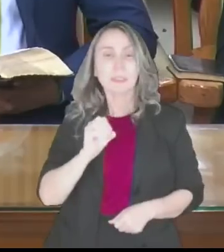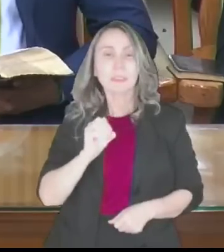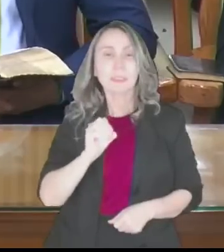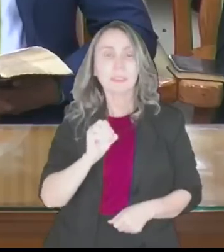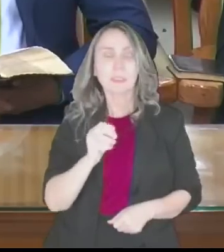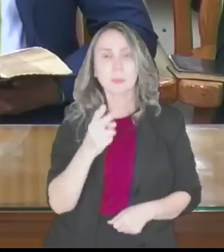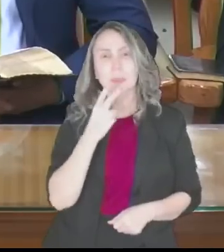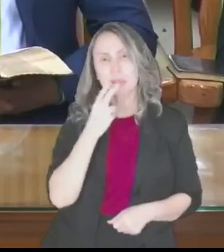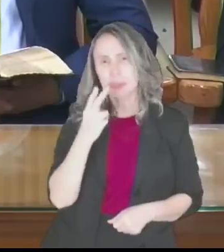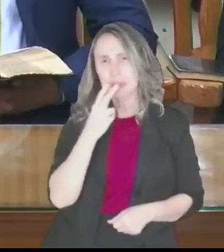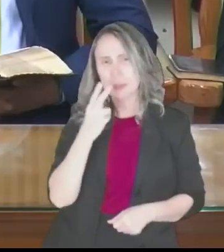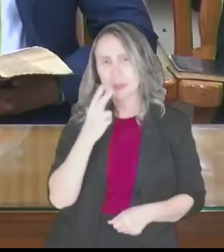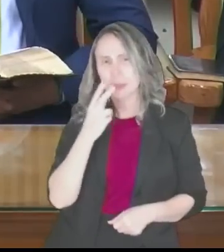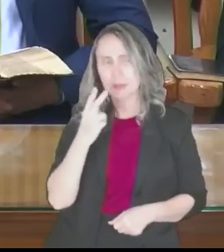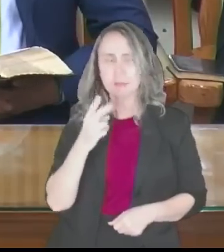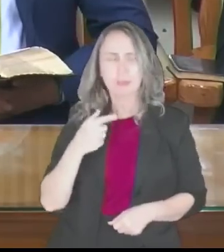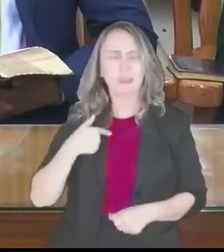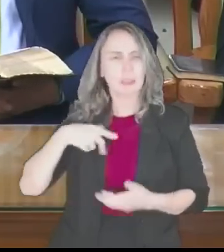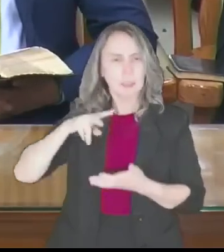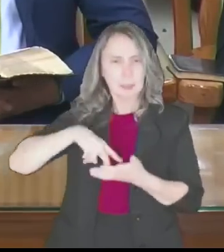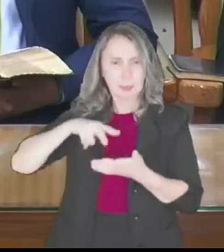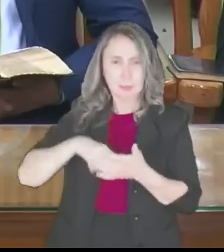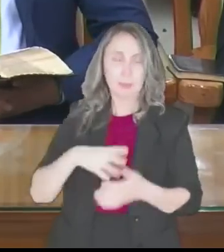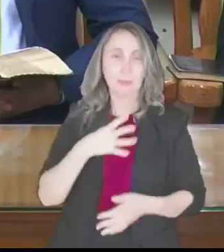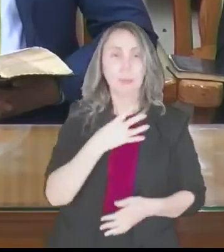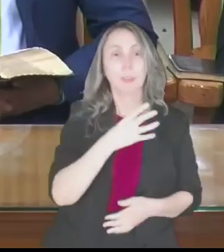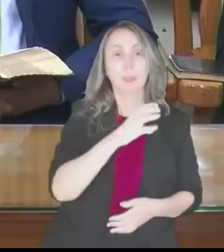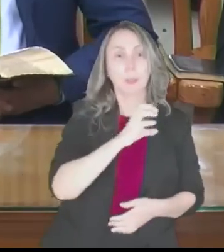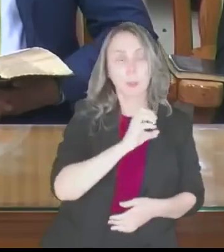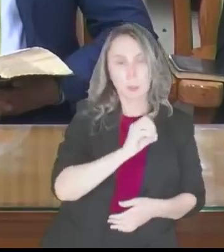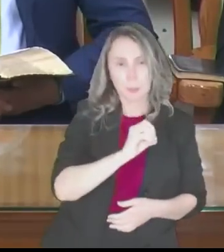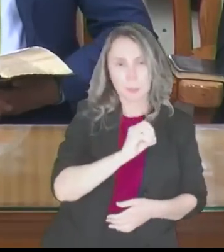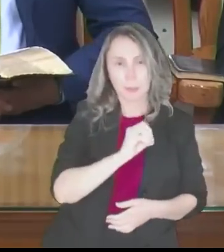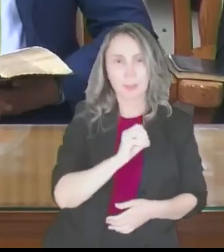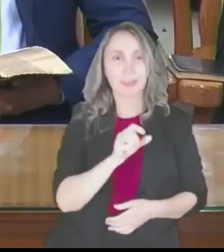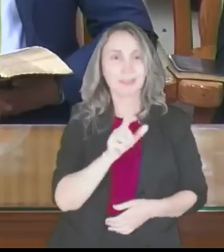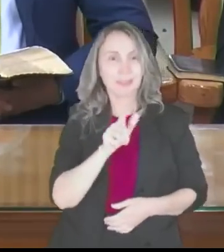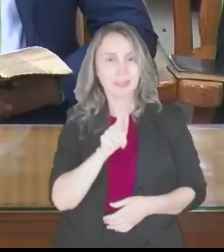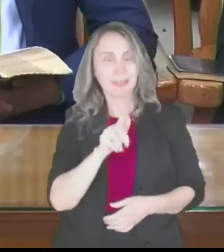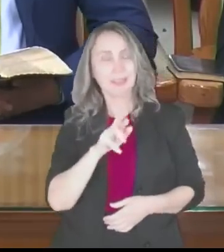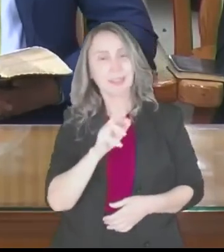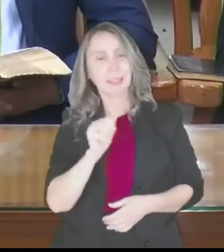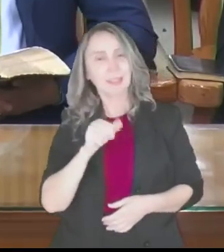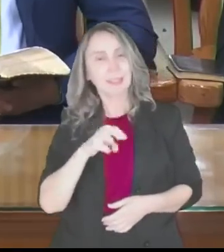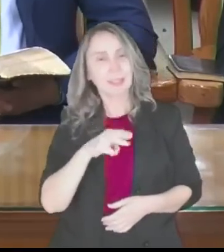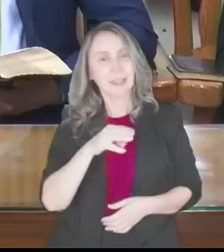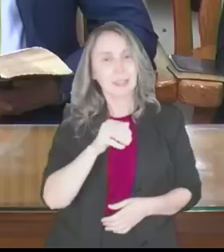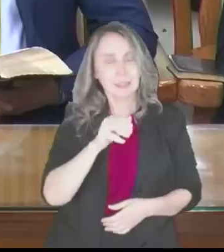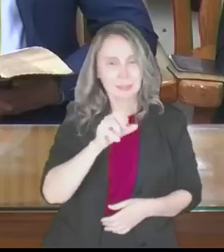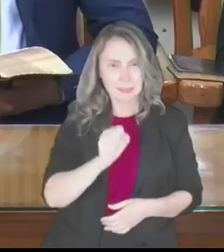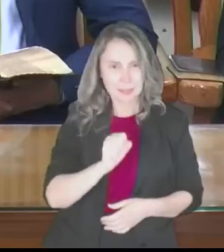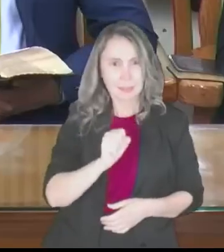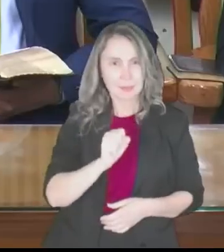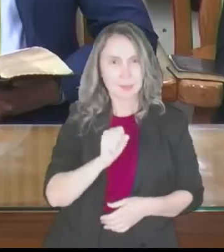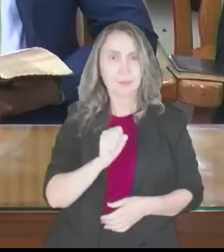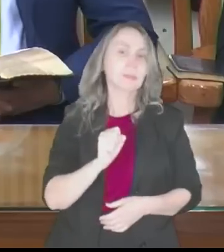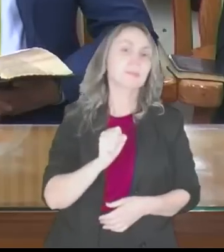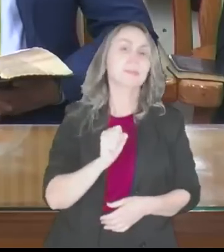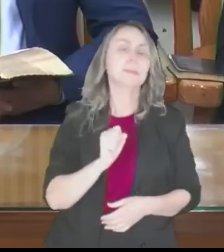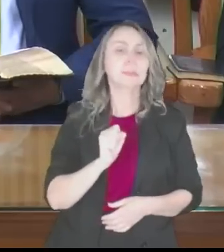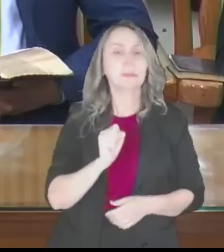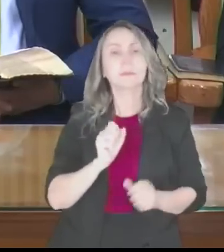eu li recentemente, 40 gramas que foi liberado, dá para fazer 40 cigarros. 40 cigarros dá para endoidar o juízo de